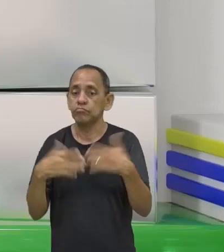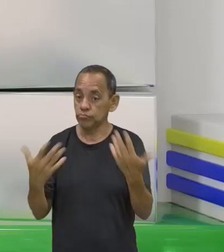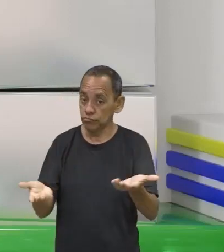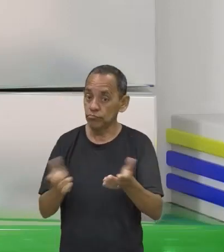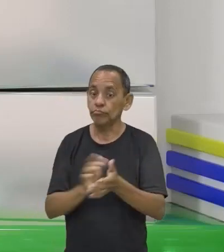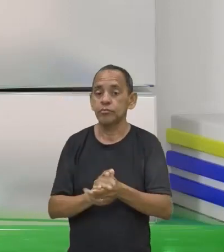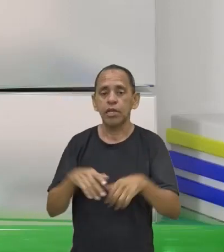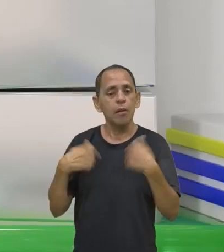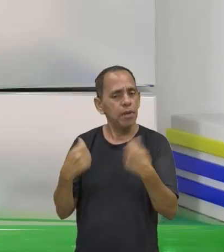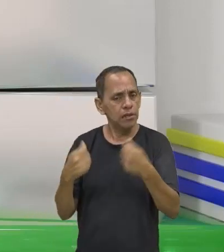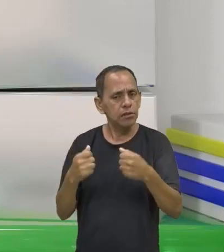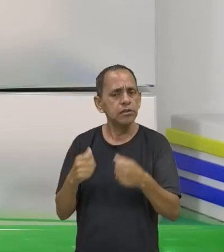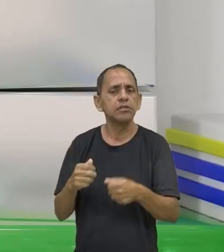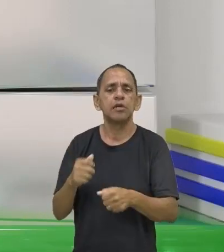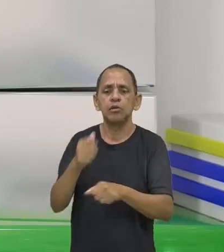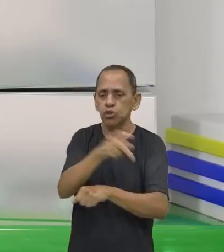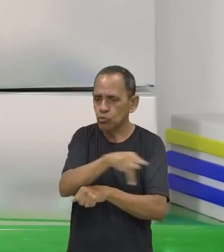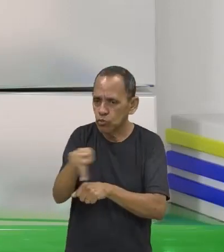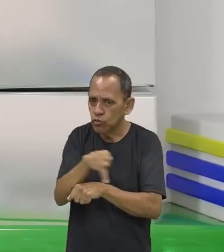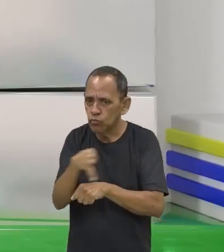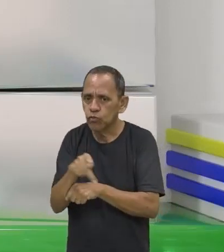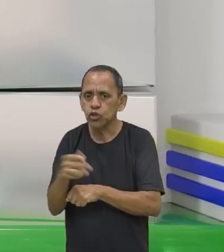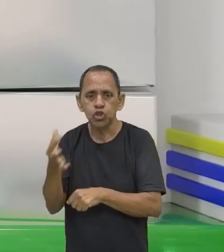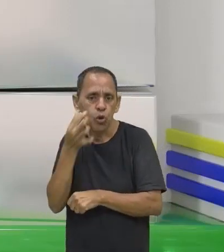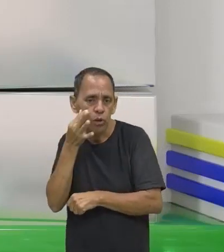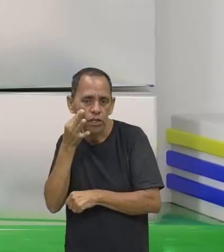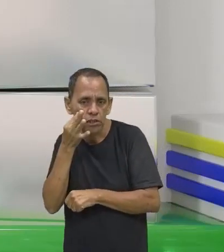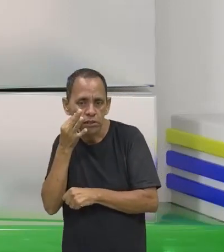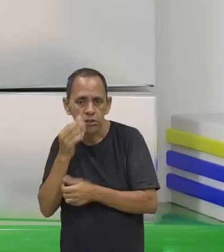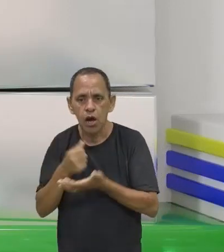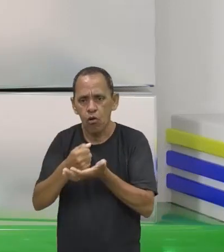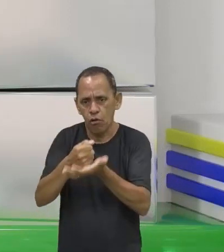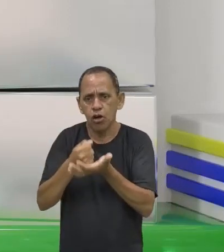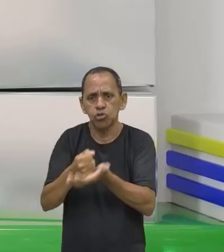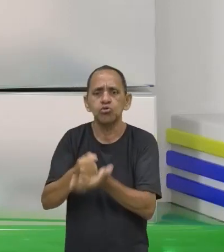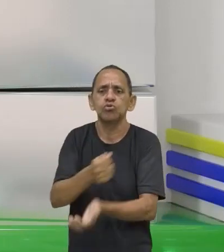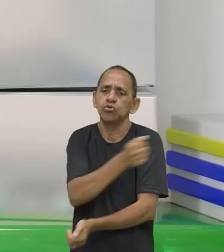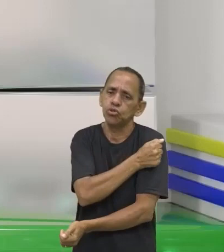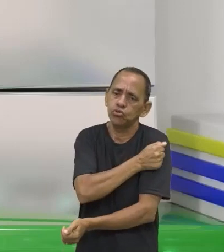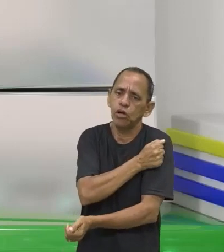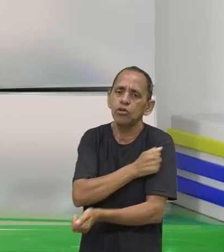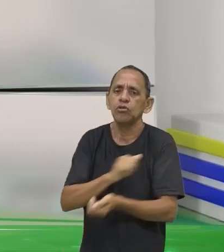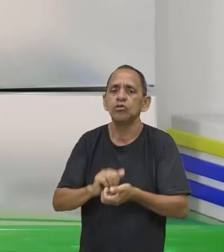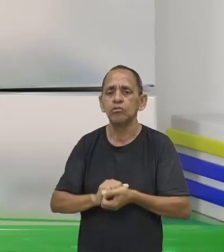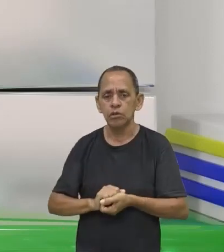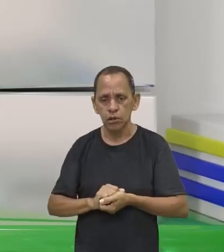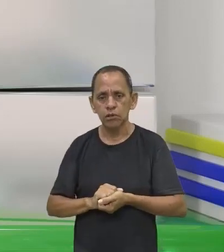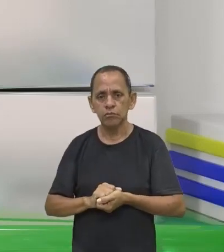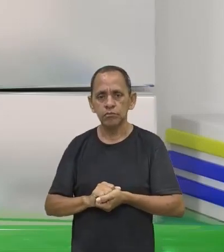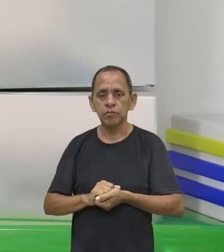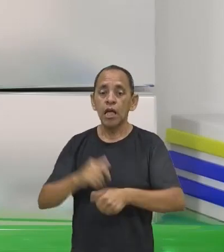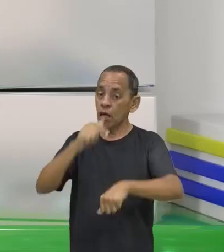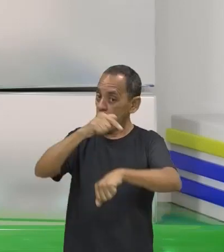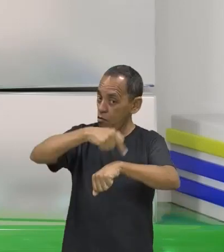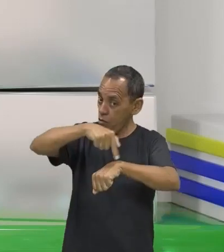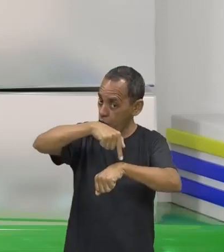ele não seja deixado de ser aplicado, tá? Ele faz parte da carga horária do componente. E você vai precisar também lançar